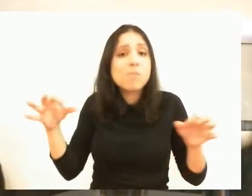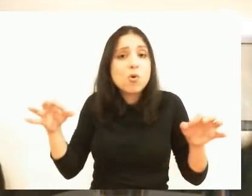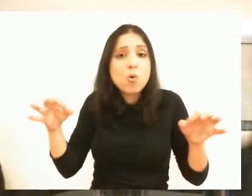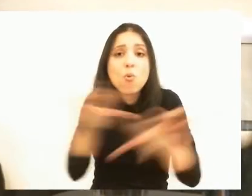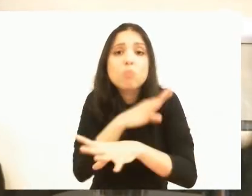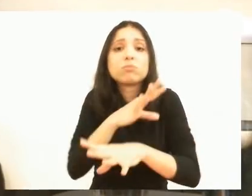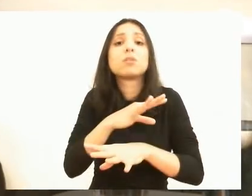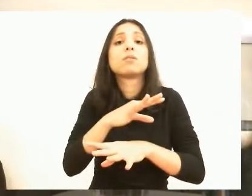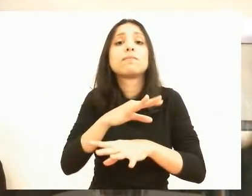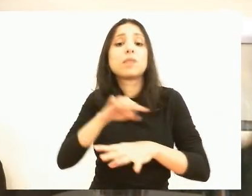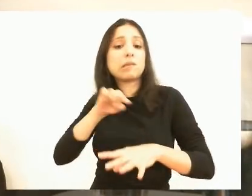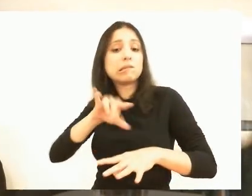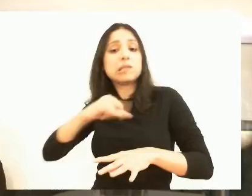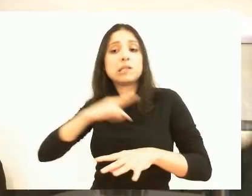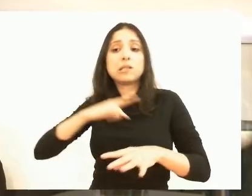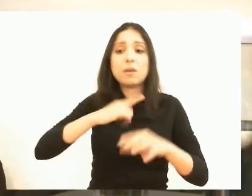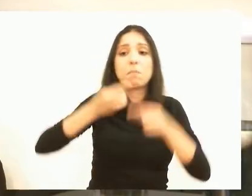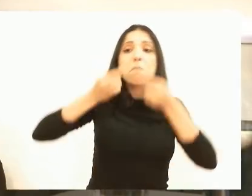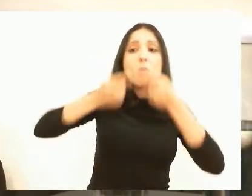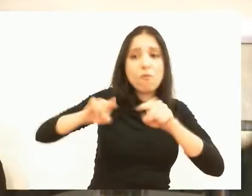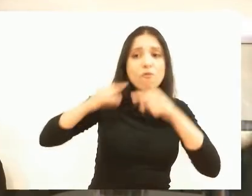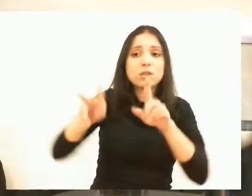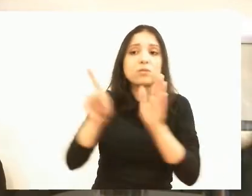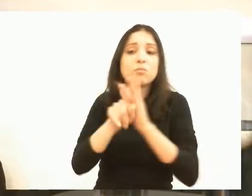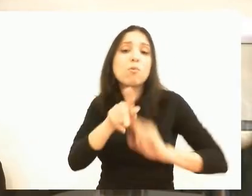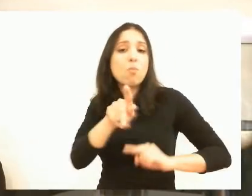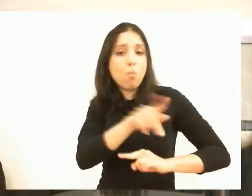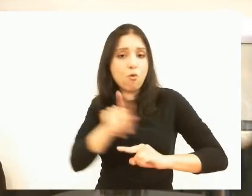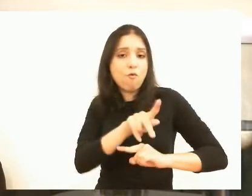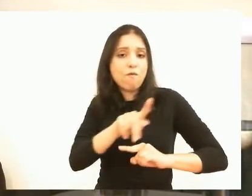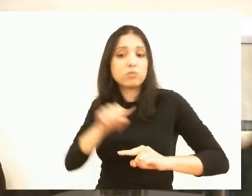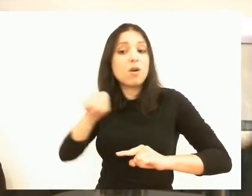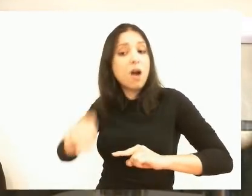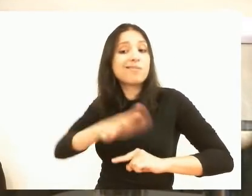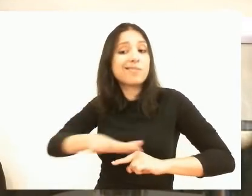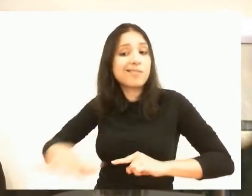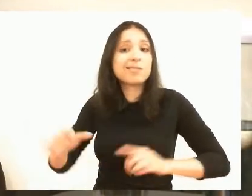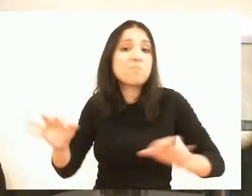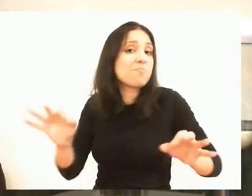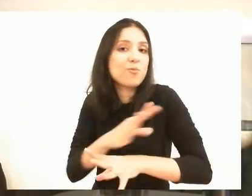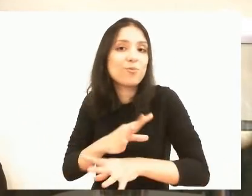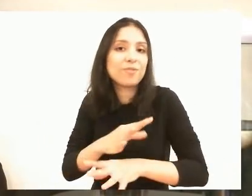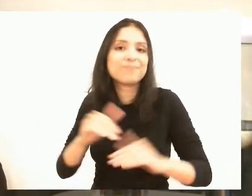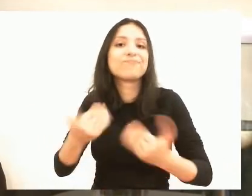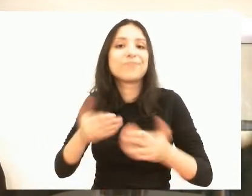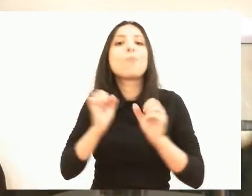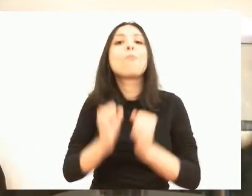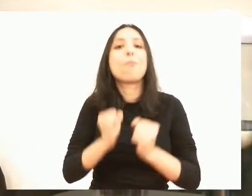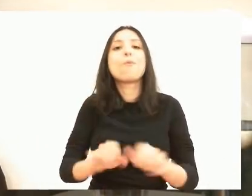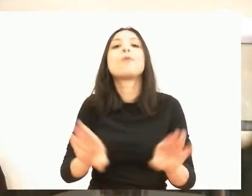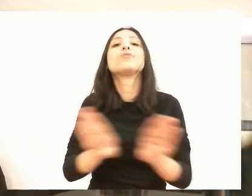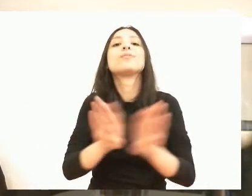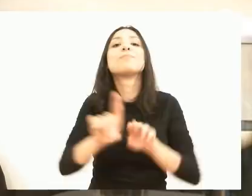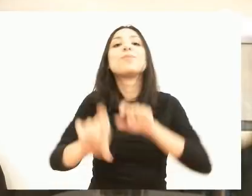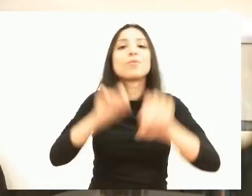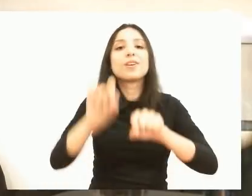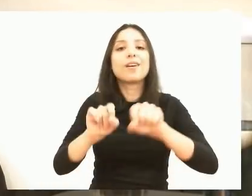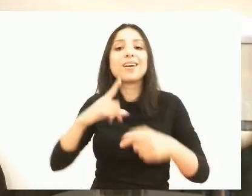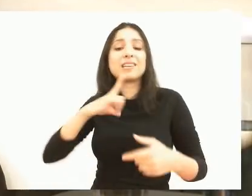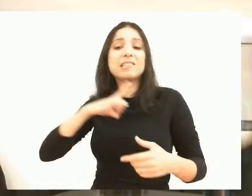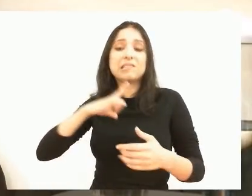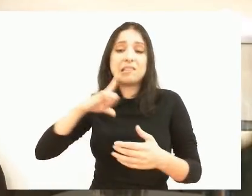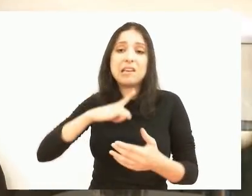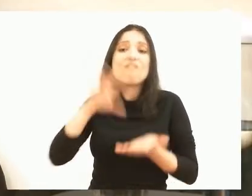suas provocações provocações o professor e também ela pode estar numa diz atenção